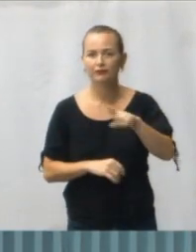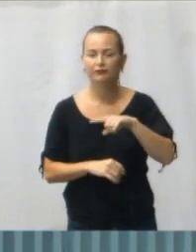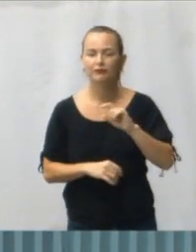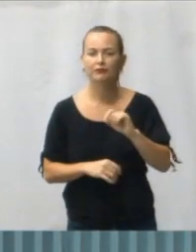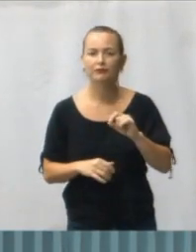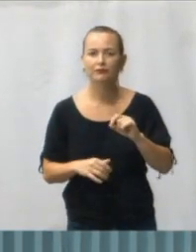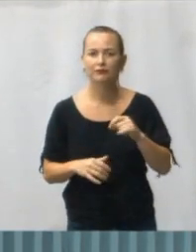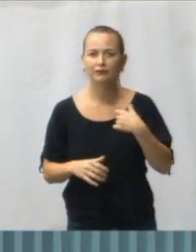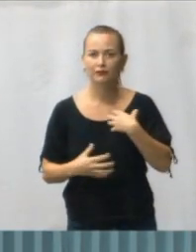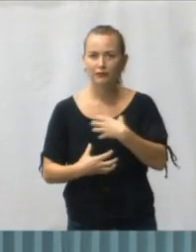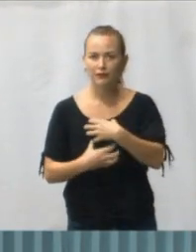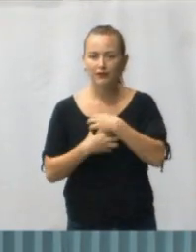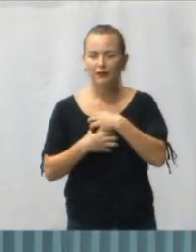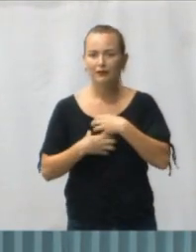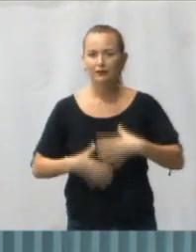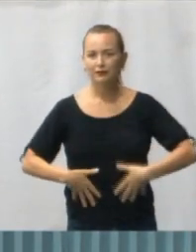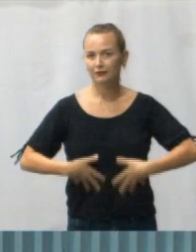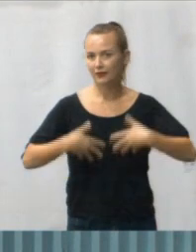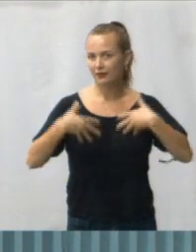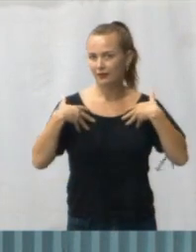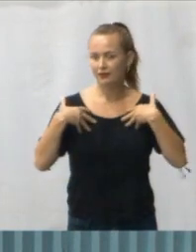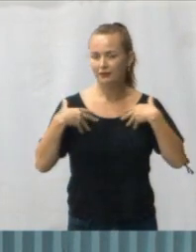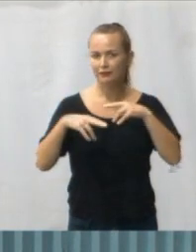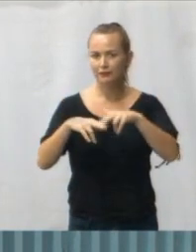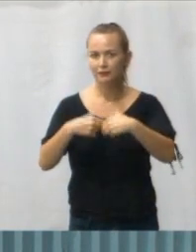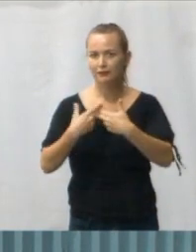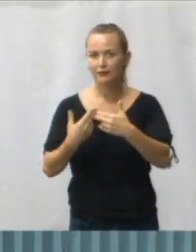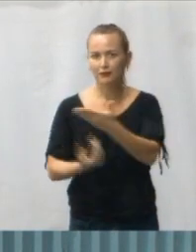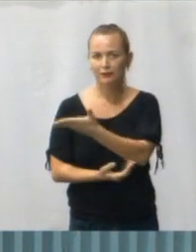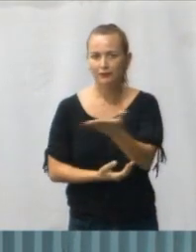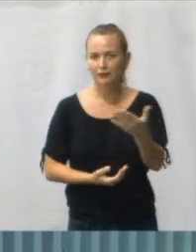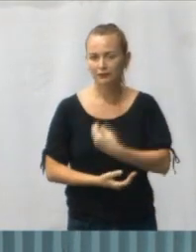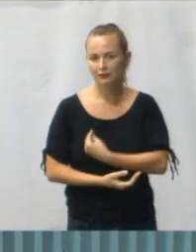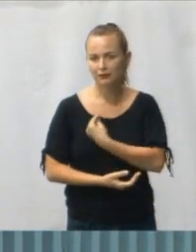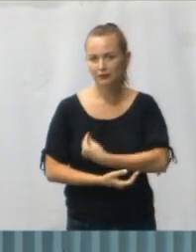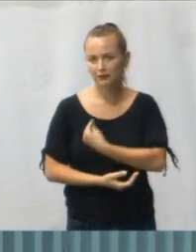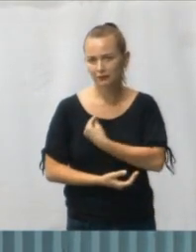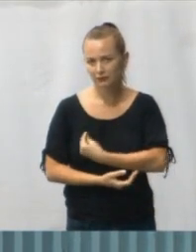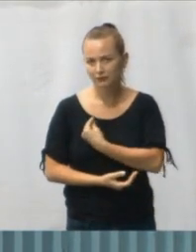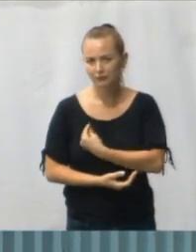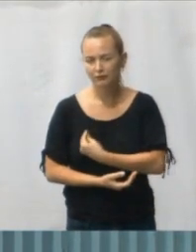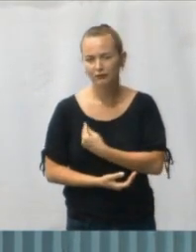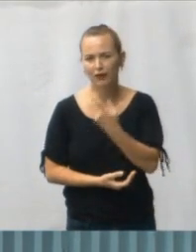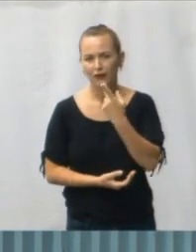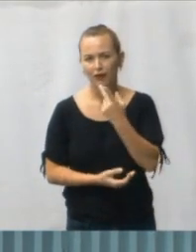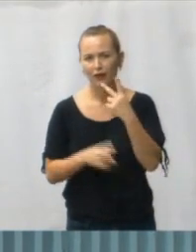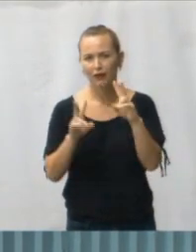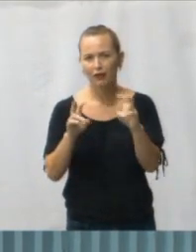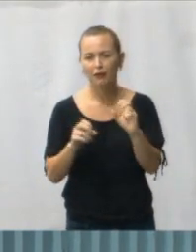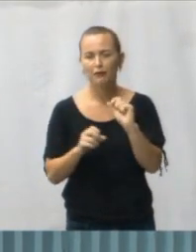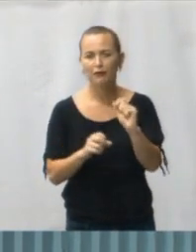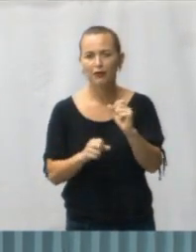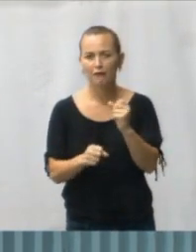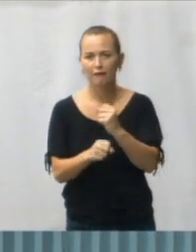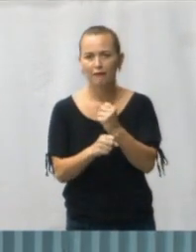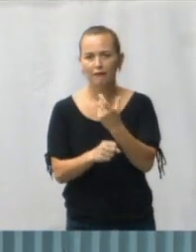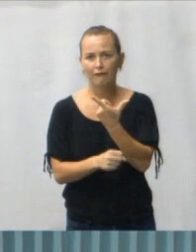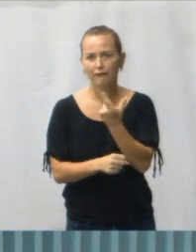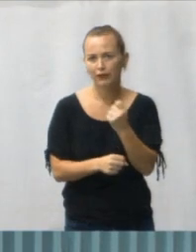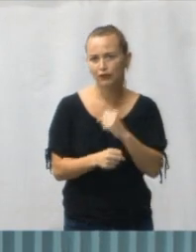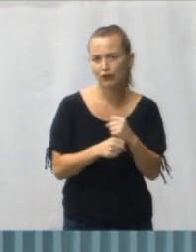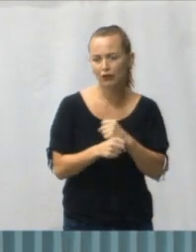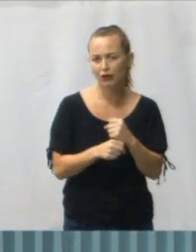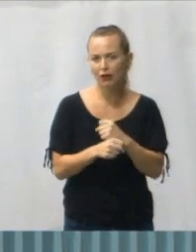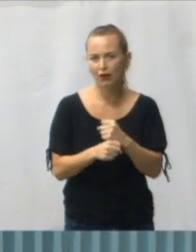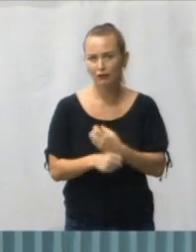vocês aqui presentes na reivindicação de vocês e falar, nos 20 anos que já passei nessa casa, quando